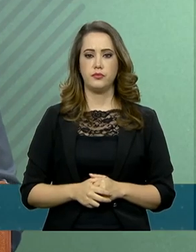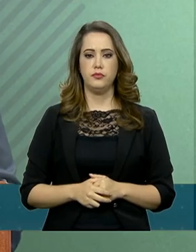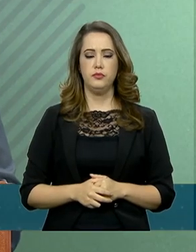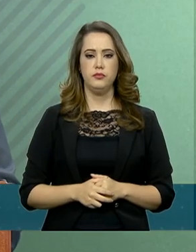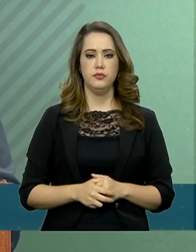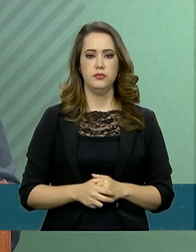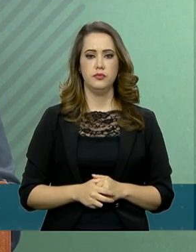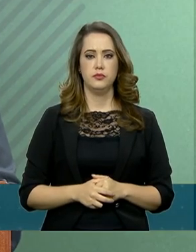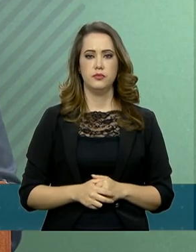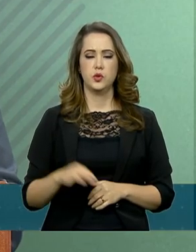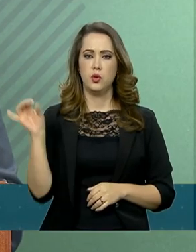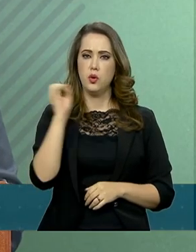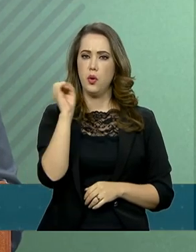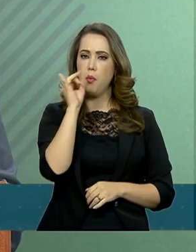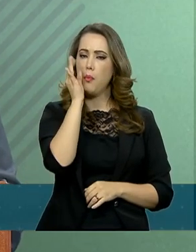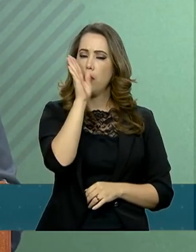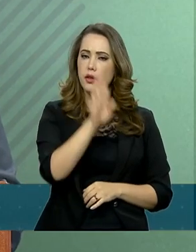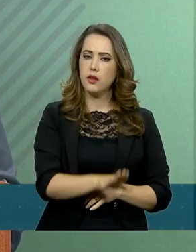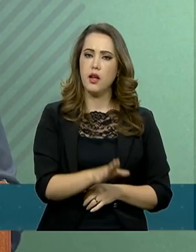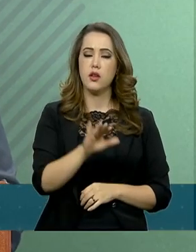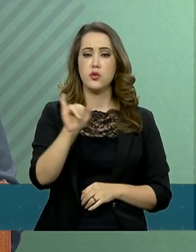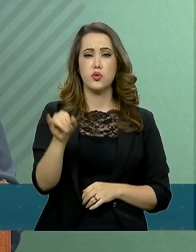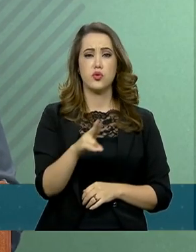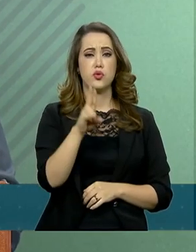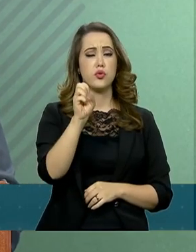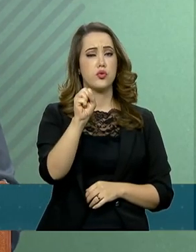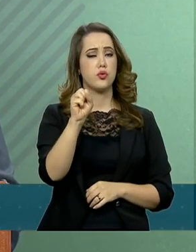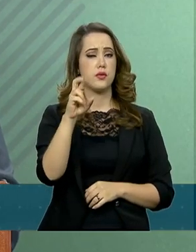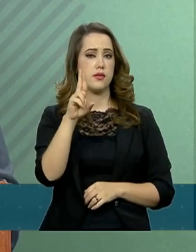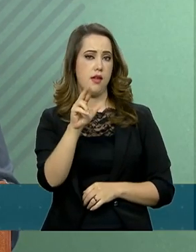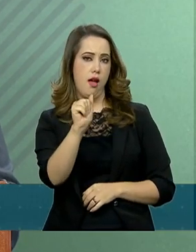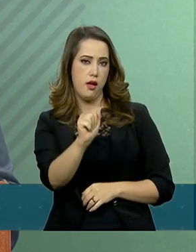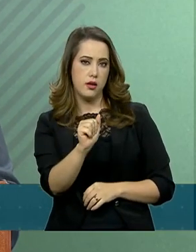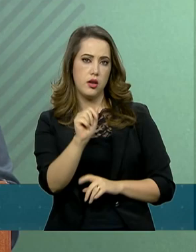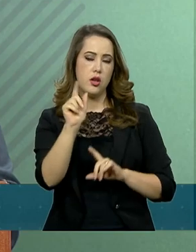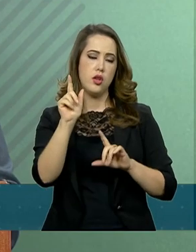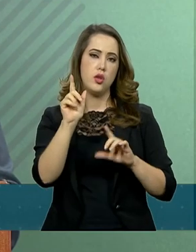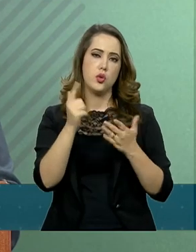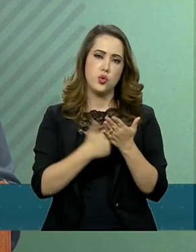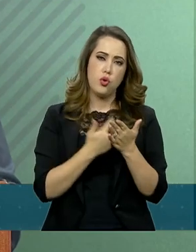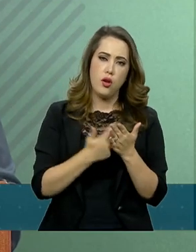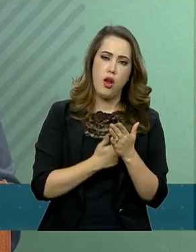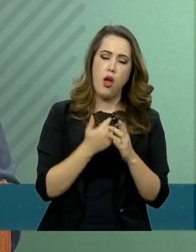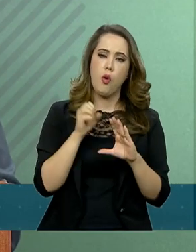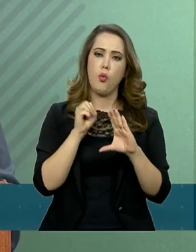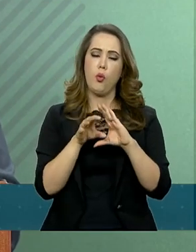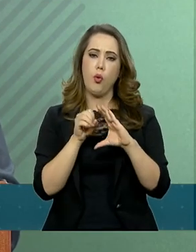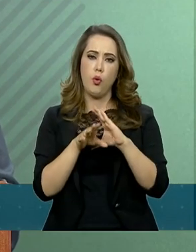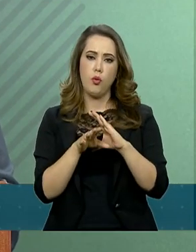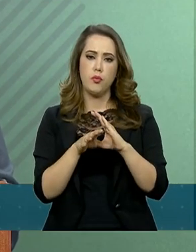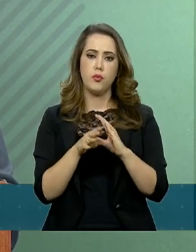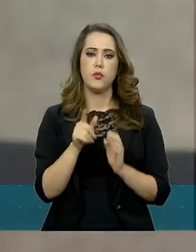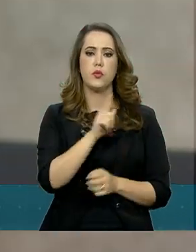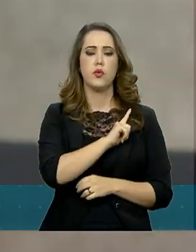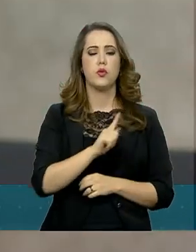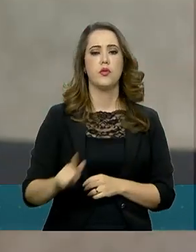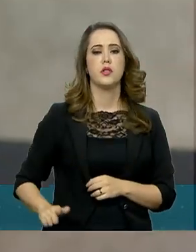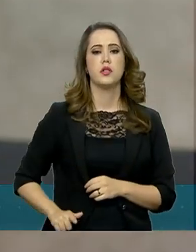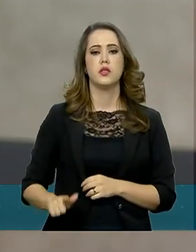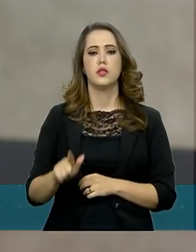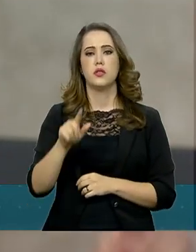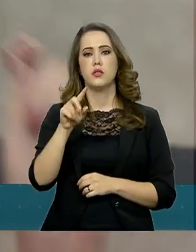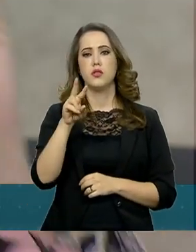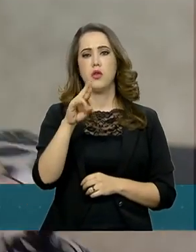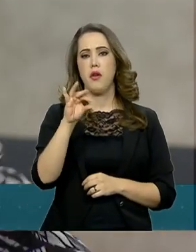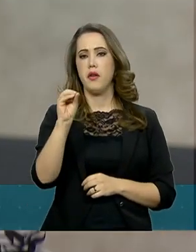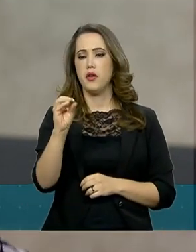boa tarde porta-voz de jussara soares do jornal o globo o porta voz o governo o governador rui costa que cancelou a